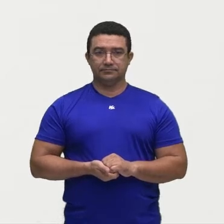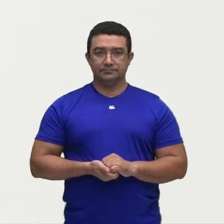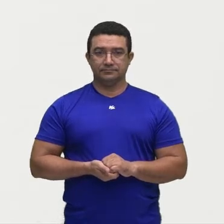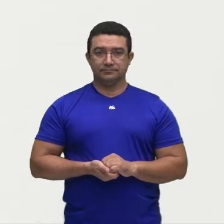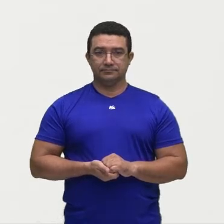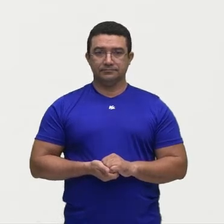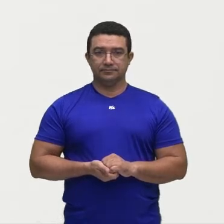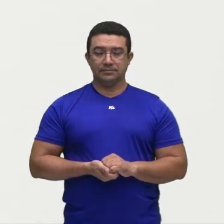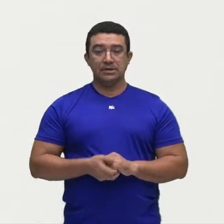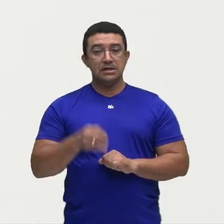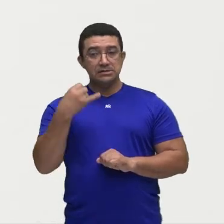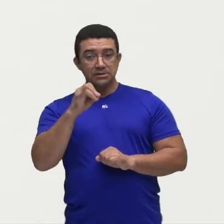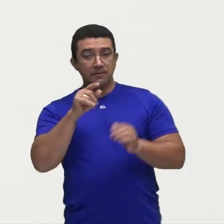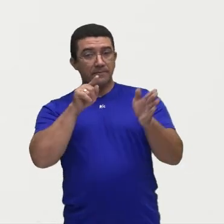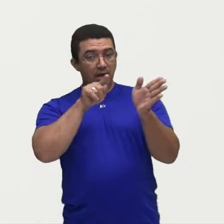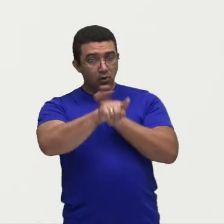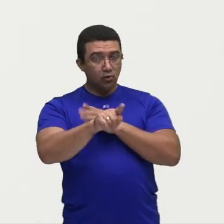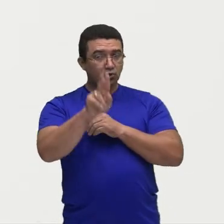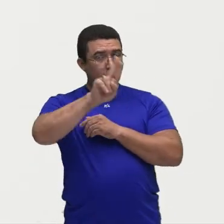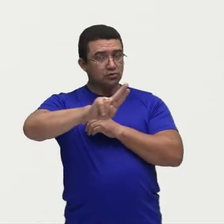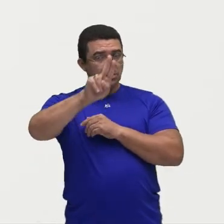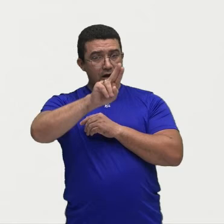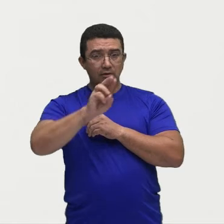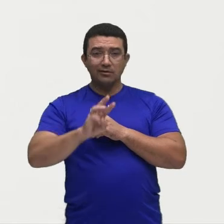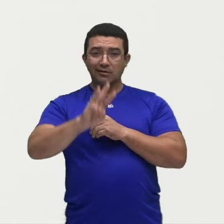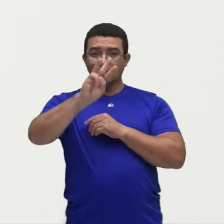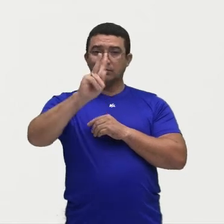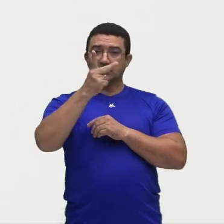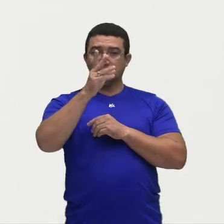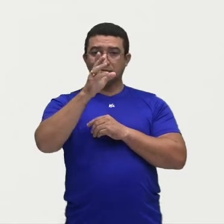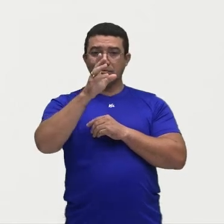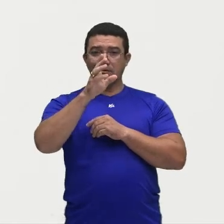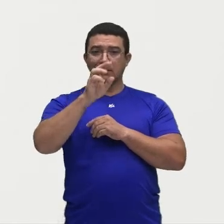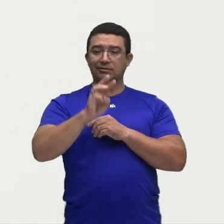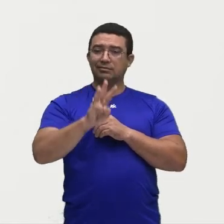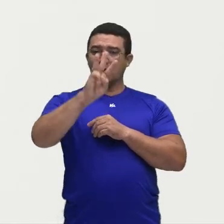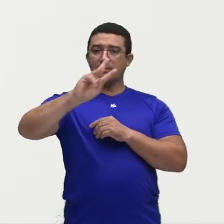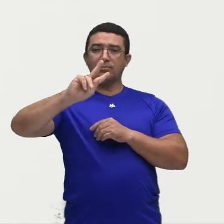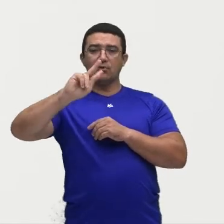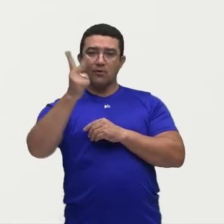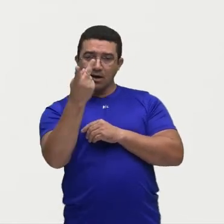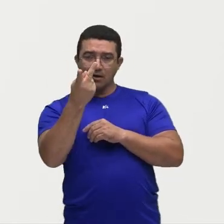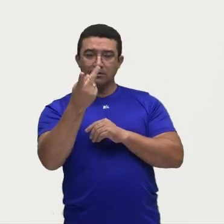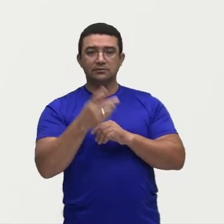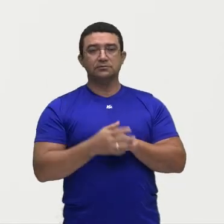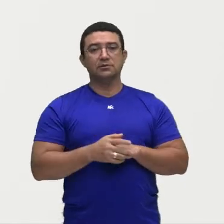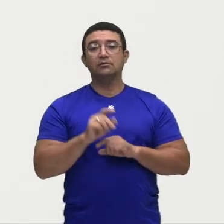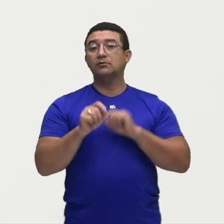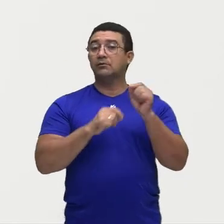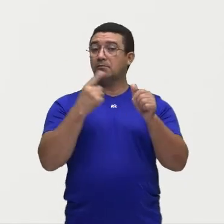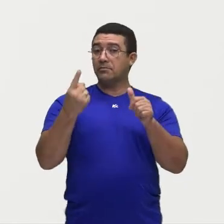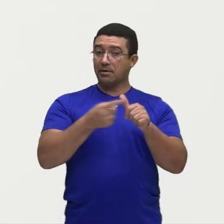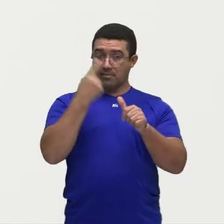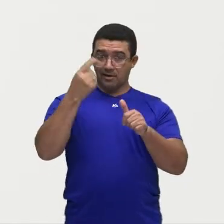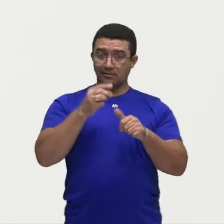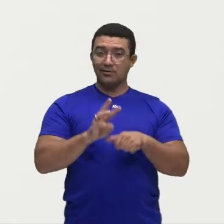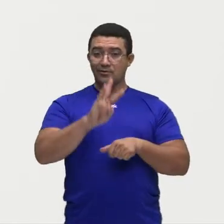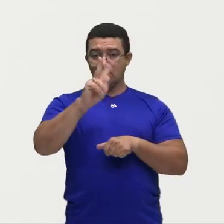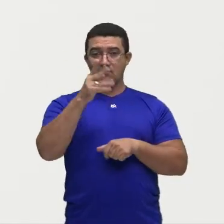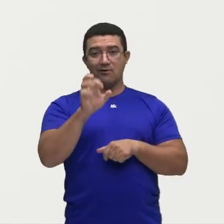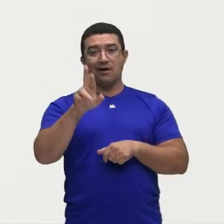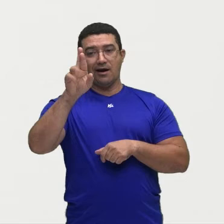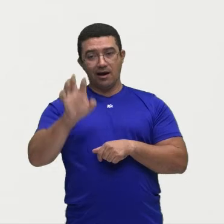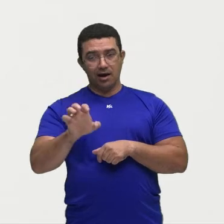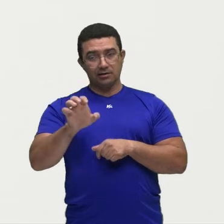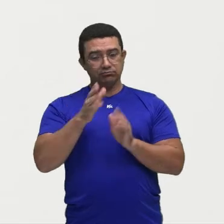estou fazendo uma pergunta com WH question, então quem vem primeiro, does ou where, gente? Isso mesmo, where. É